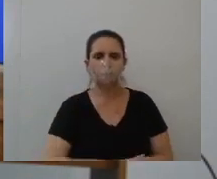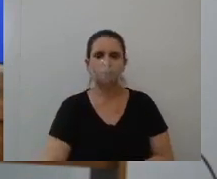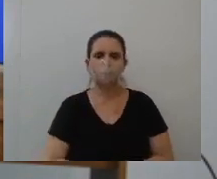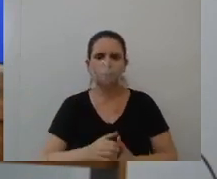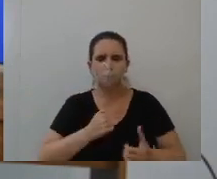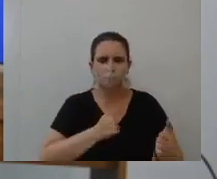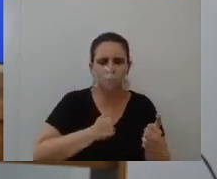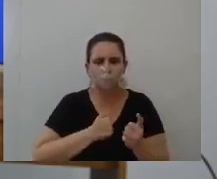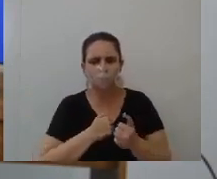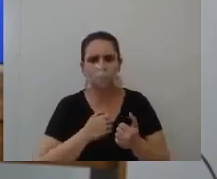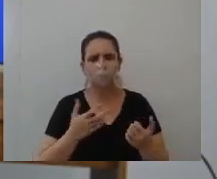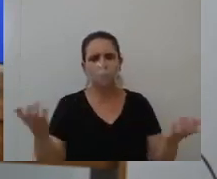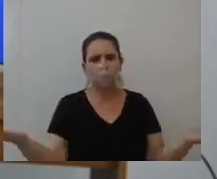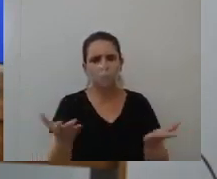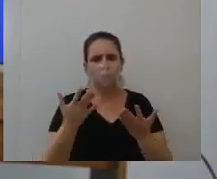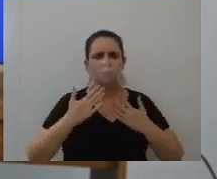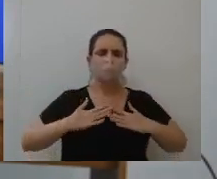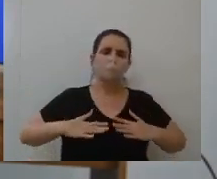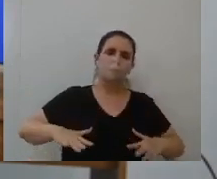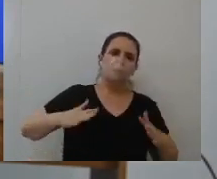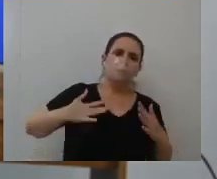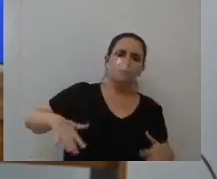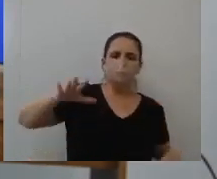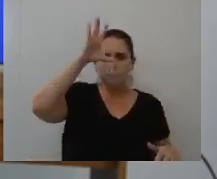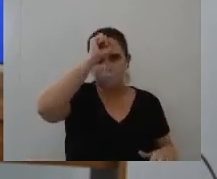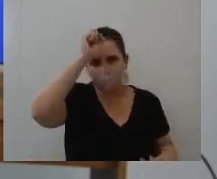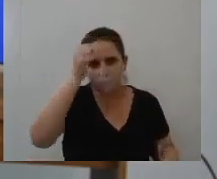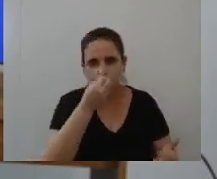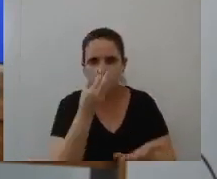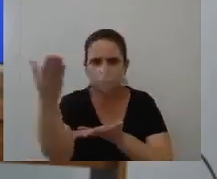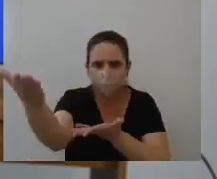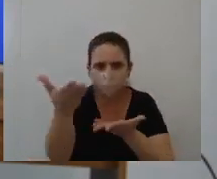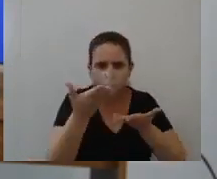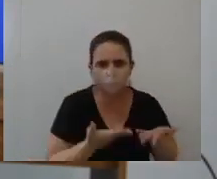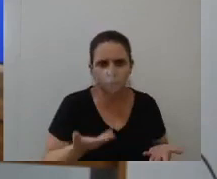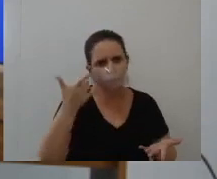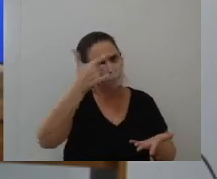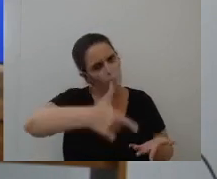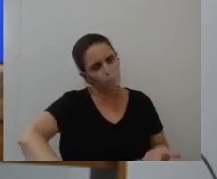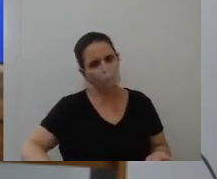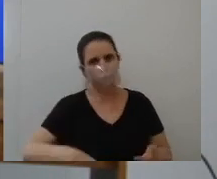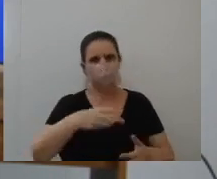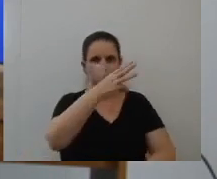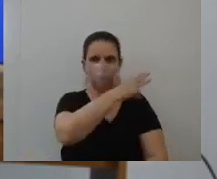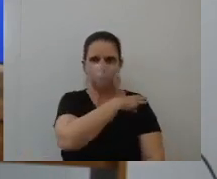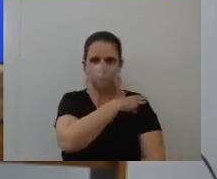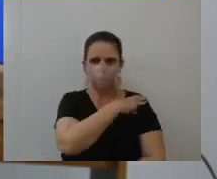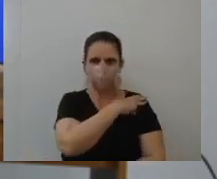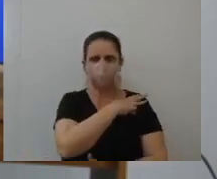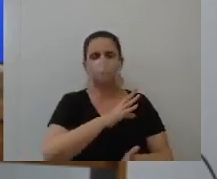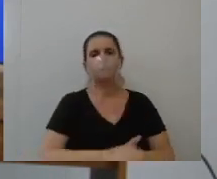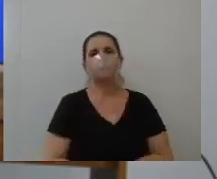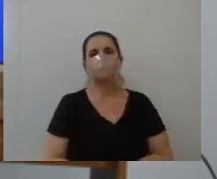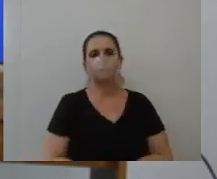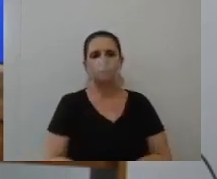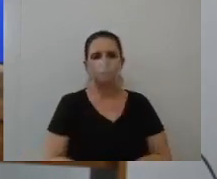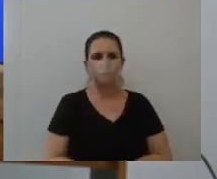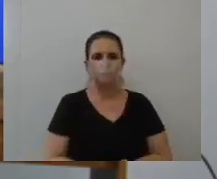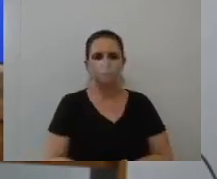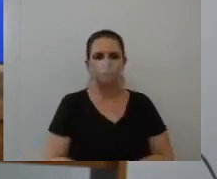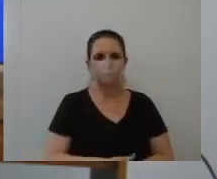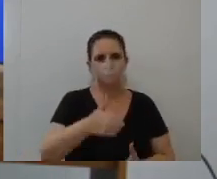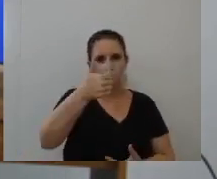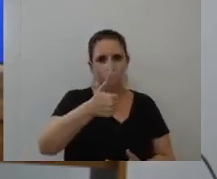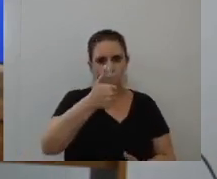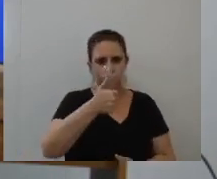Vamos dançar, vamos curtir, vamos relaxar, vamos aprender. Sejam todos muito bem-vindos mais uma vez. Terceiro ano do ensino médio. Primeiro ano a